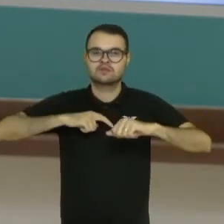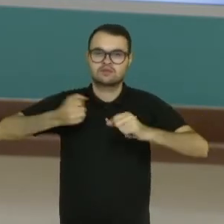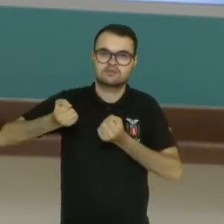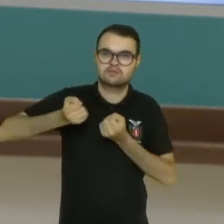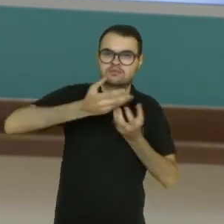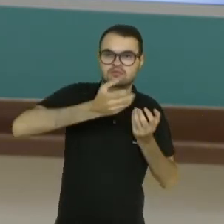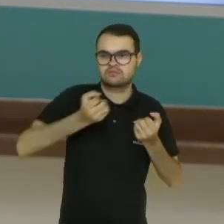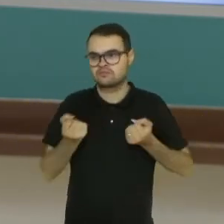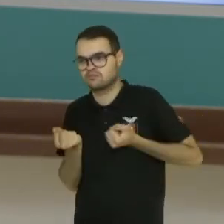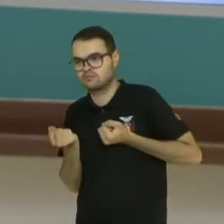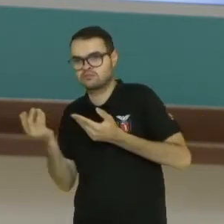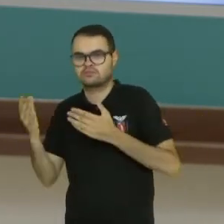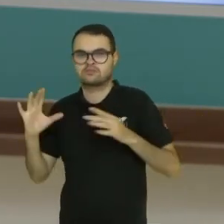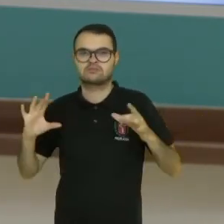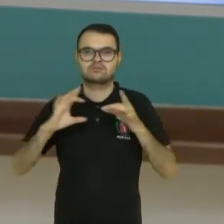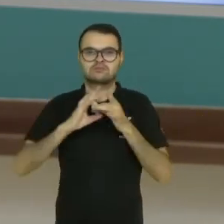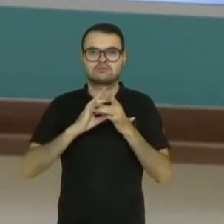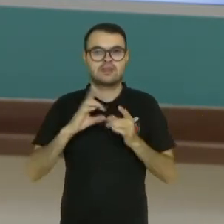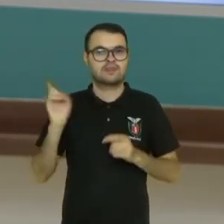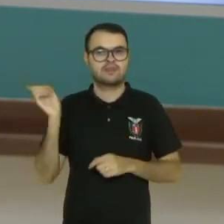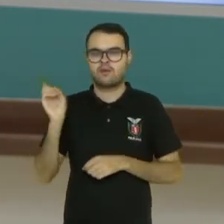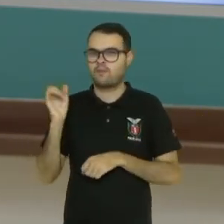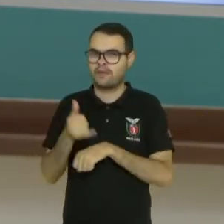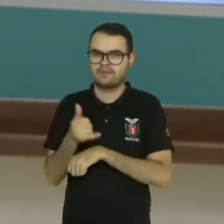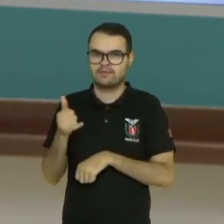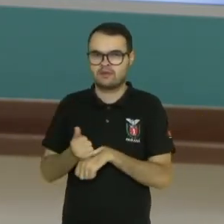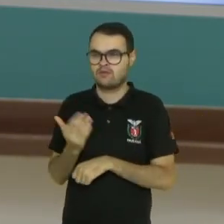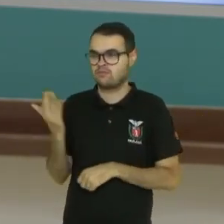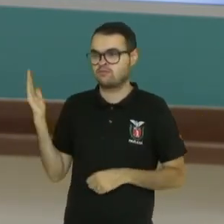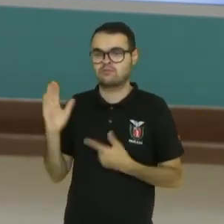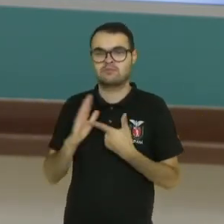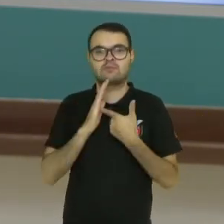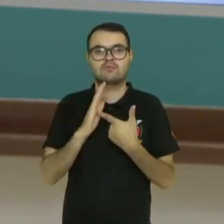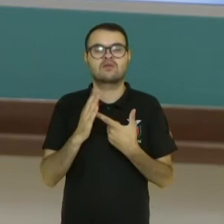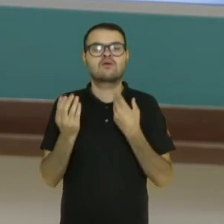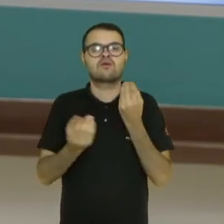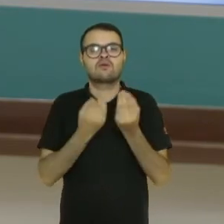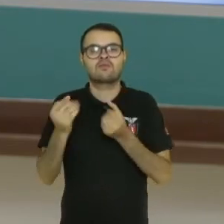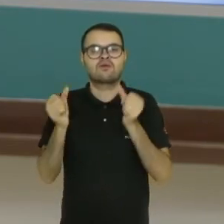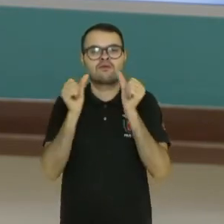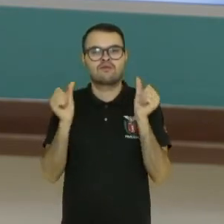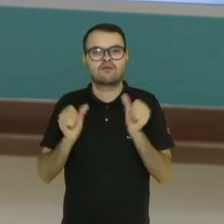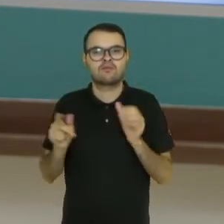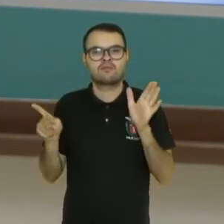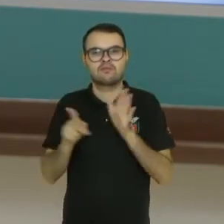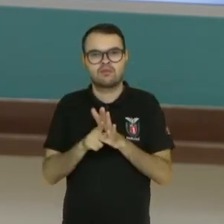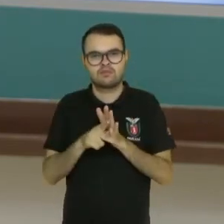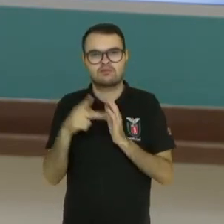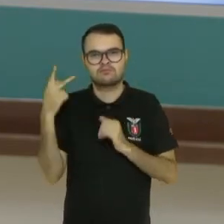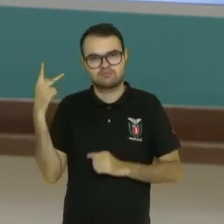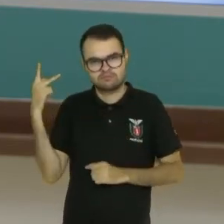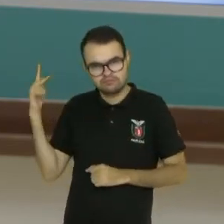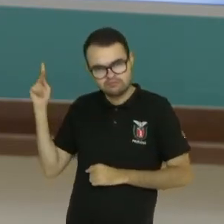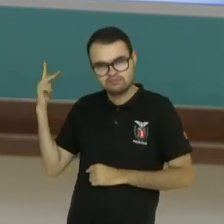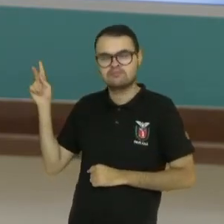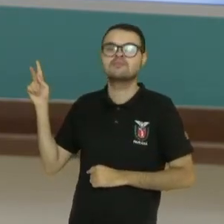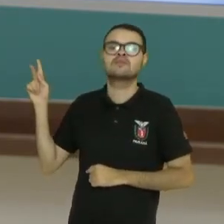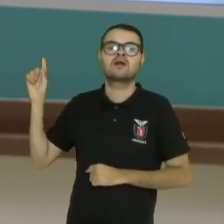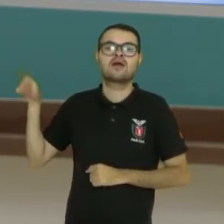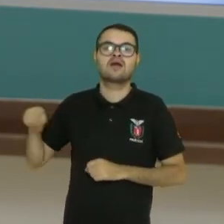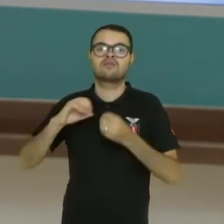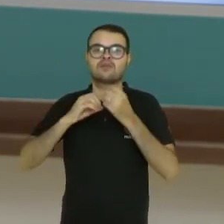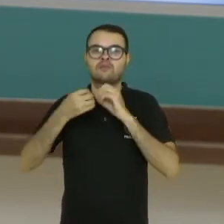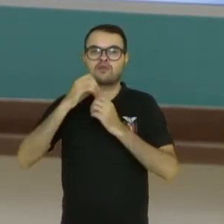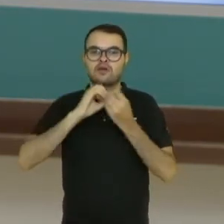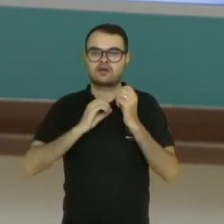acontecem normalmente com elementos não metálicos. E aqui a gente está mostrando, né, a formação da ligação covalente na molécula